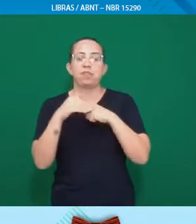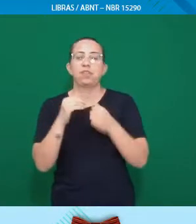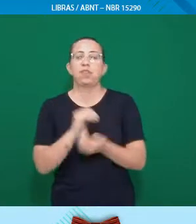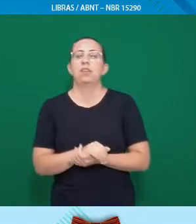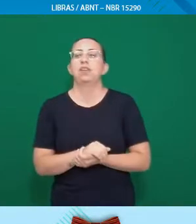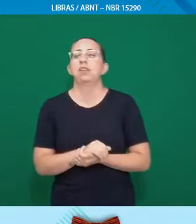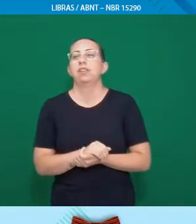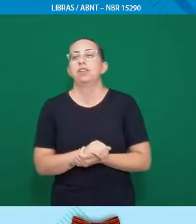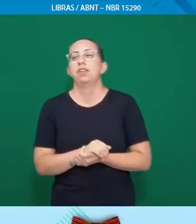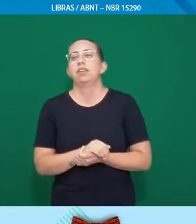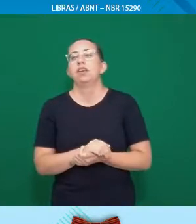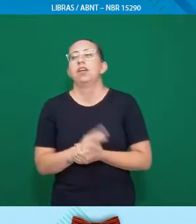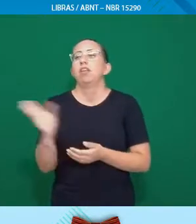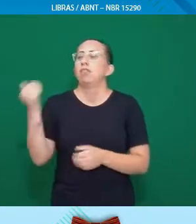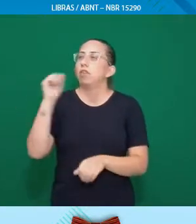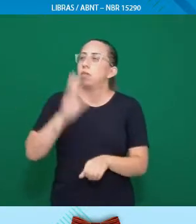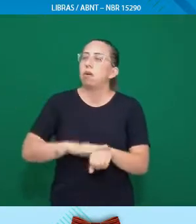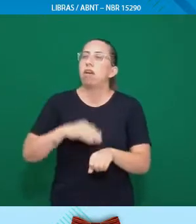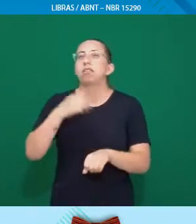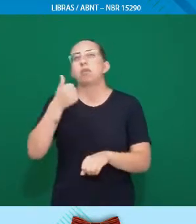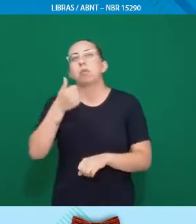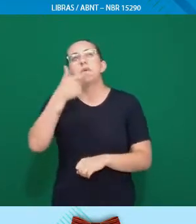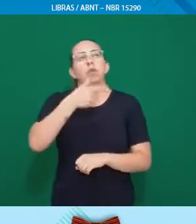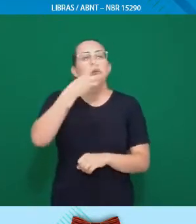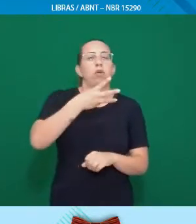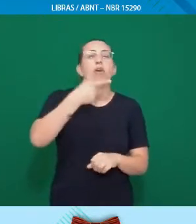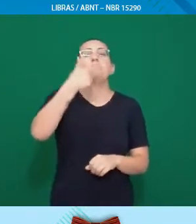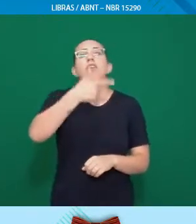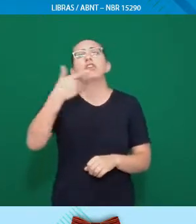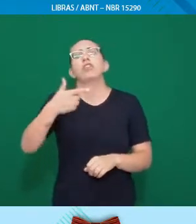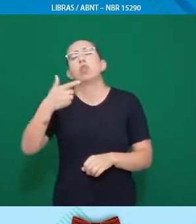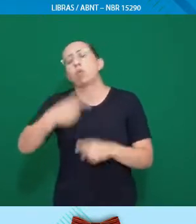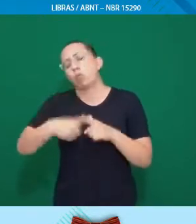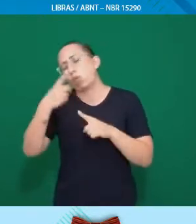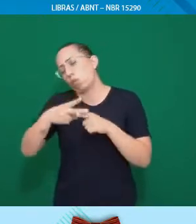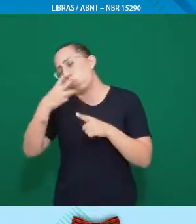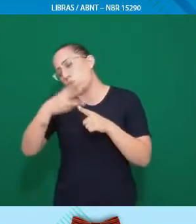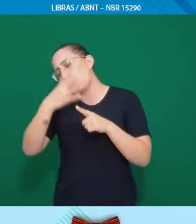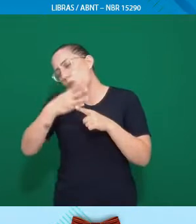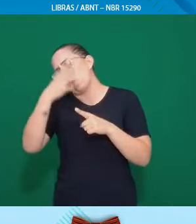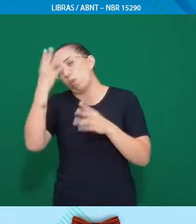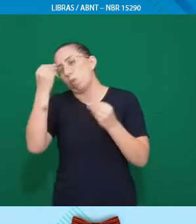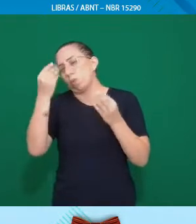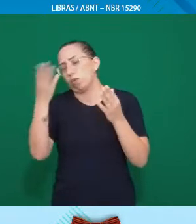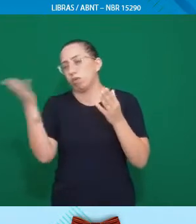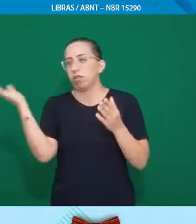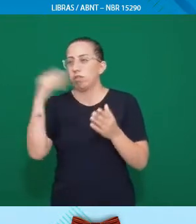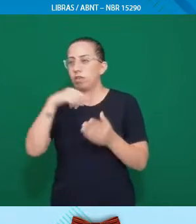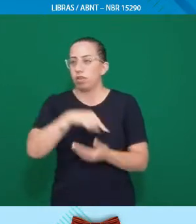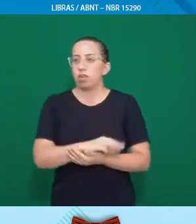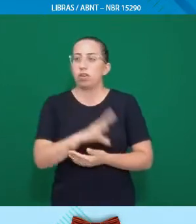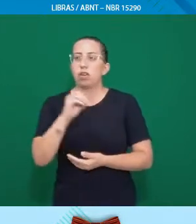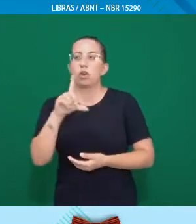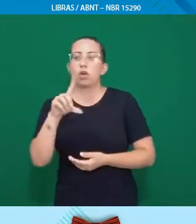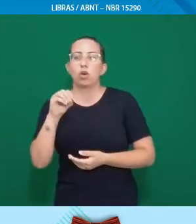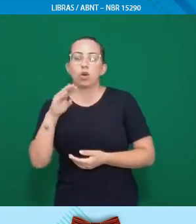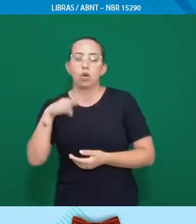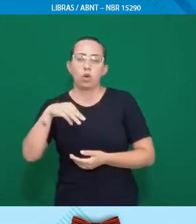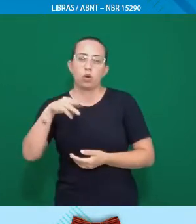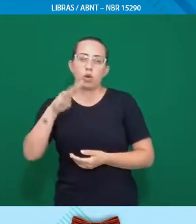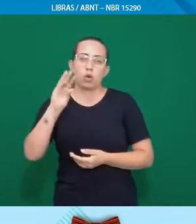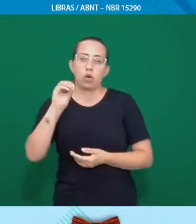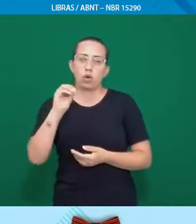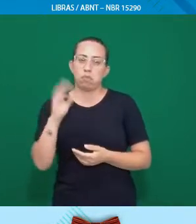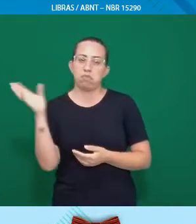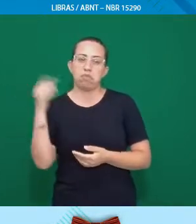e ele vem mais de vinte e duas vezes em Campos Novos e o Colombo é meu pouco as